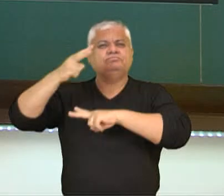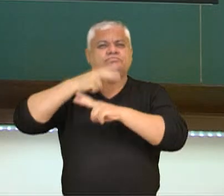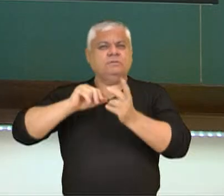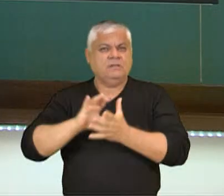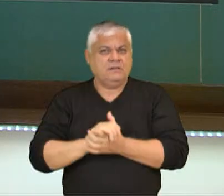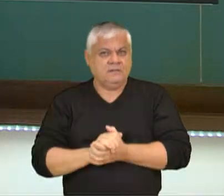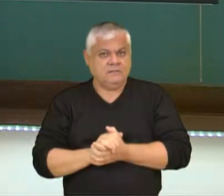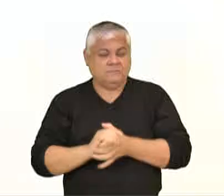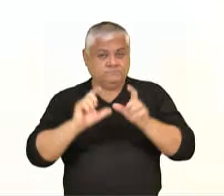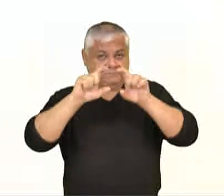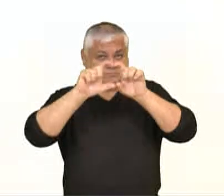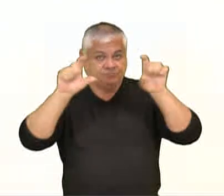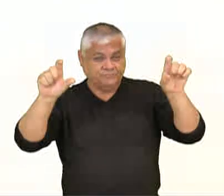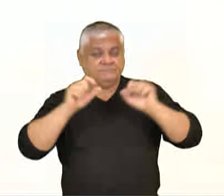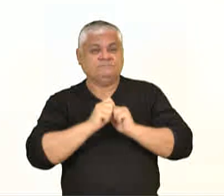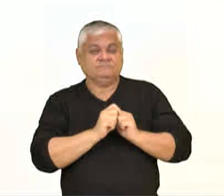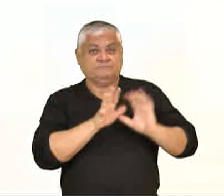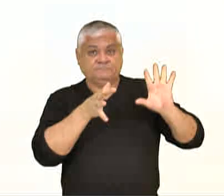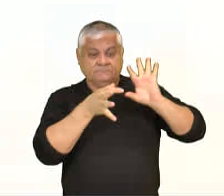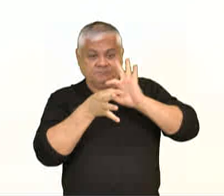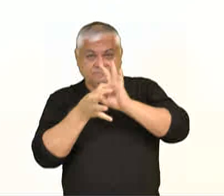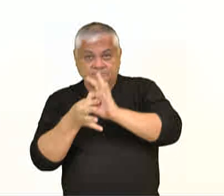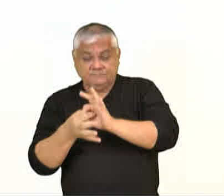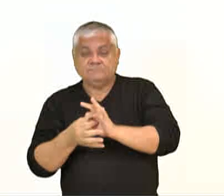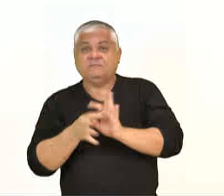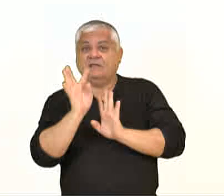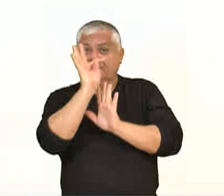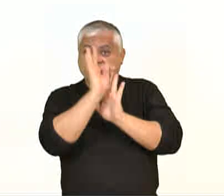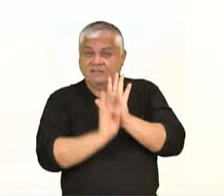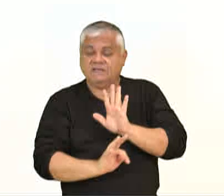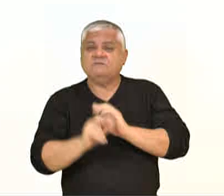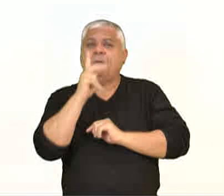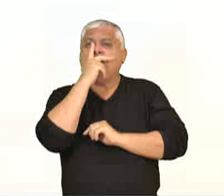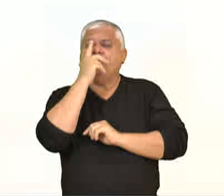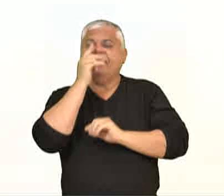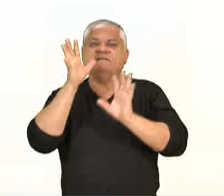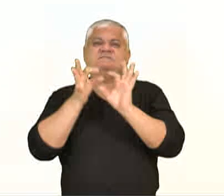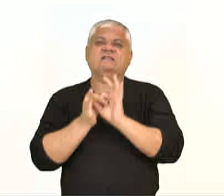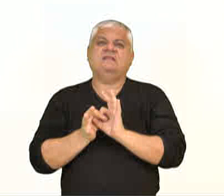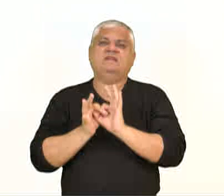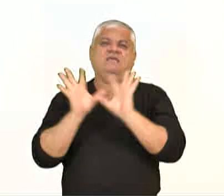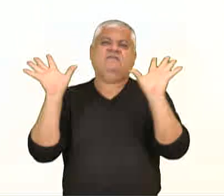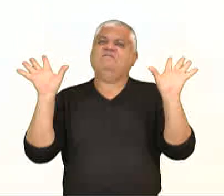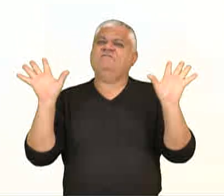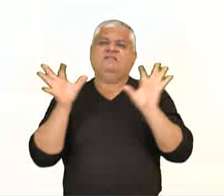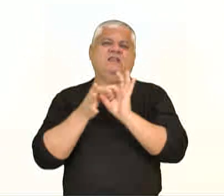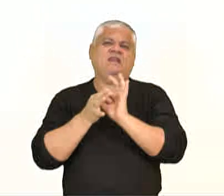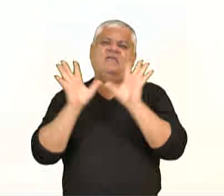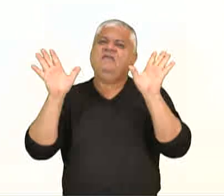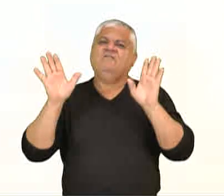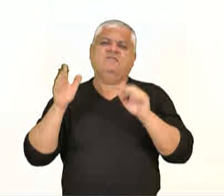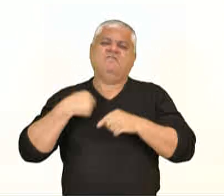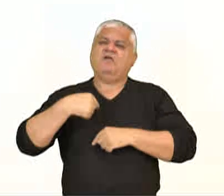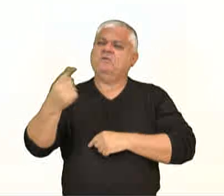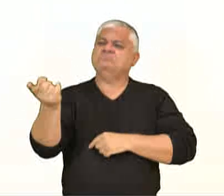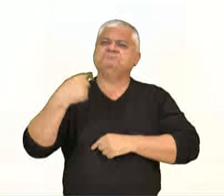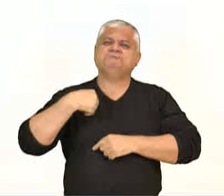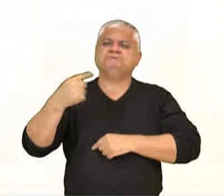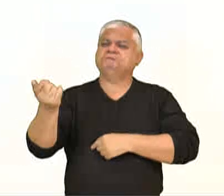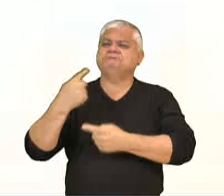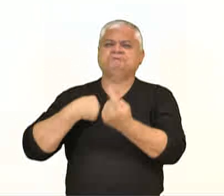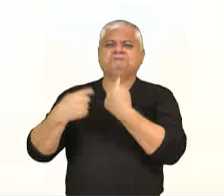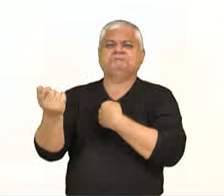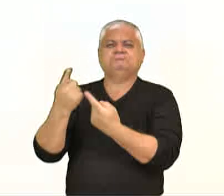A intertextualidade com o provérbio de vento em popa, ou seja, com o que vai bem. Esse procedimento é